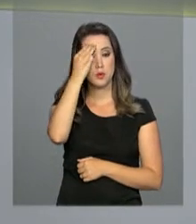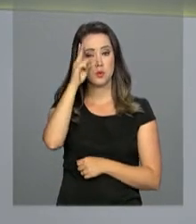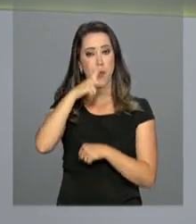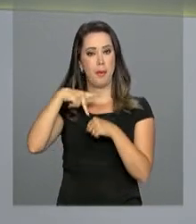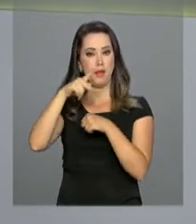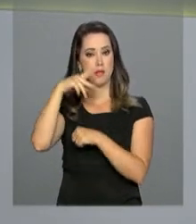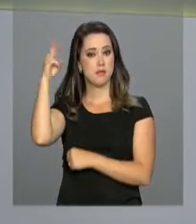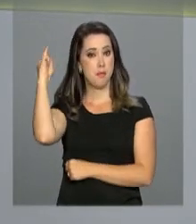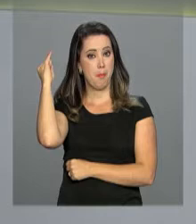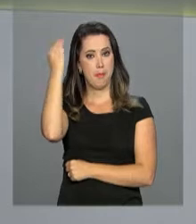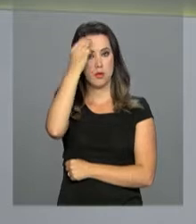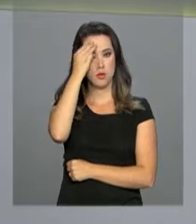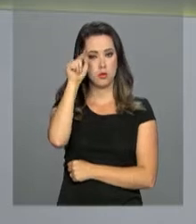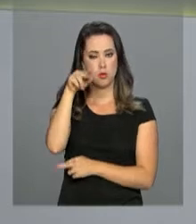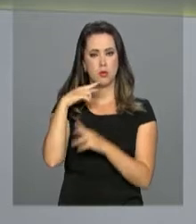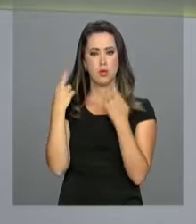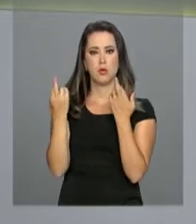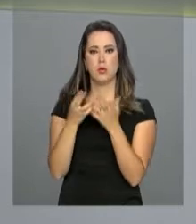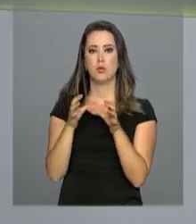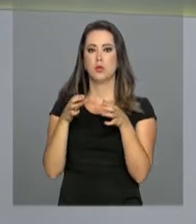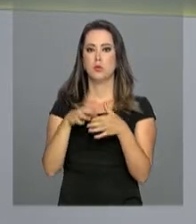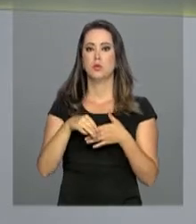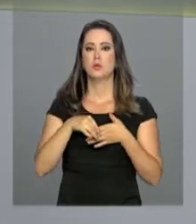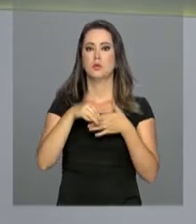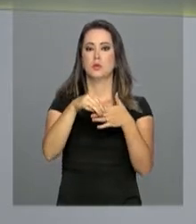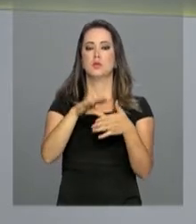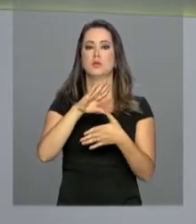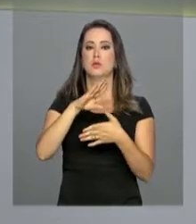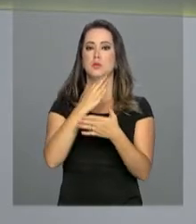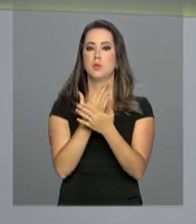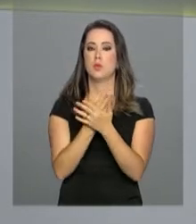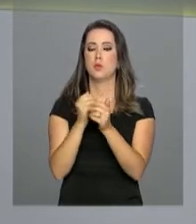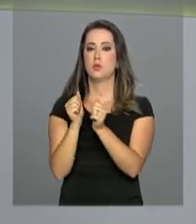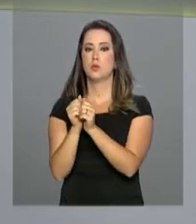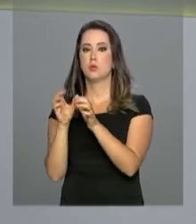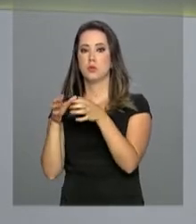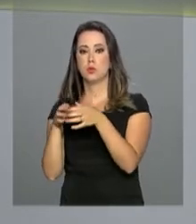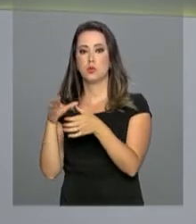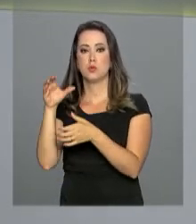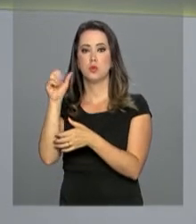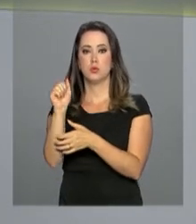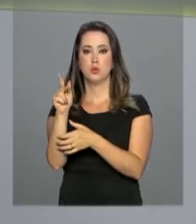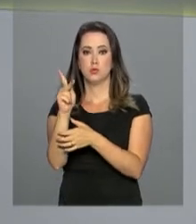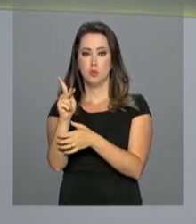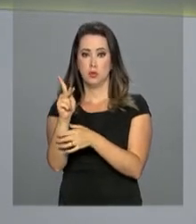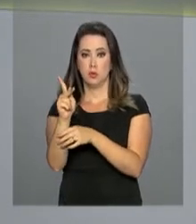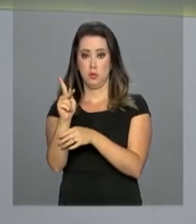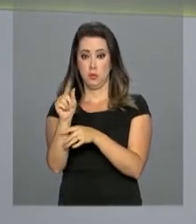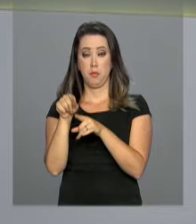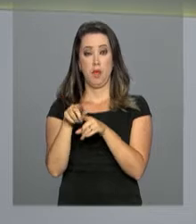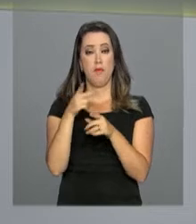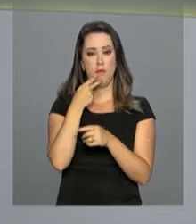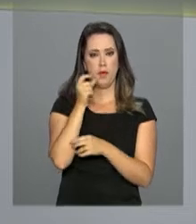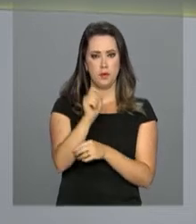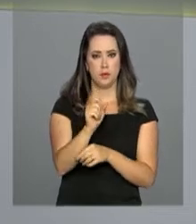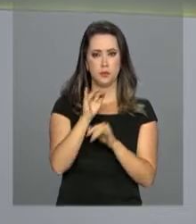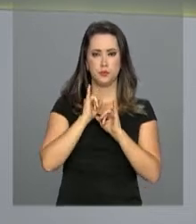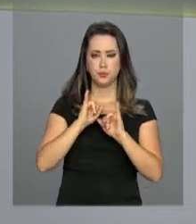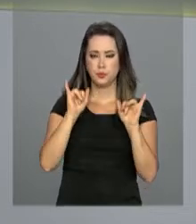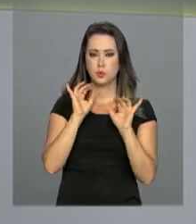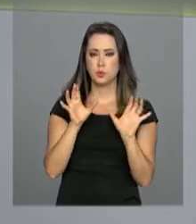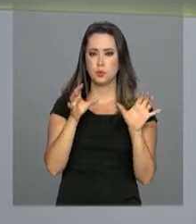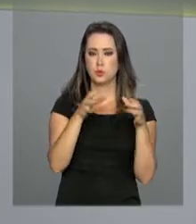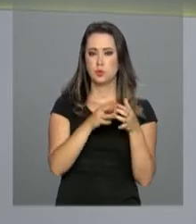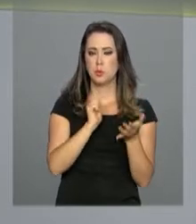onde participa de reunião dos chefes de Estado dos países do Mercosul e da Aliança do Pacífico. Agora há pouco, ele anunciou que os países